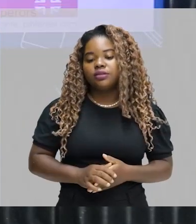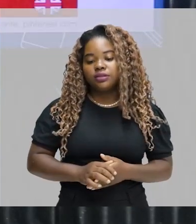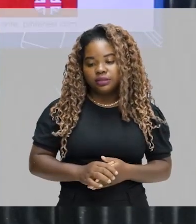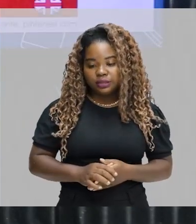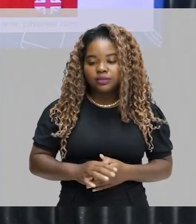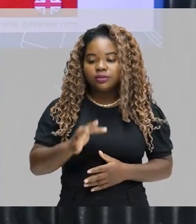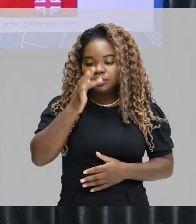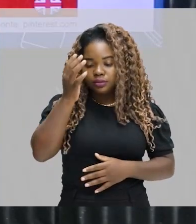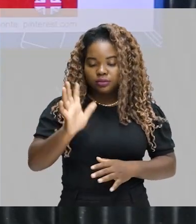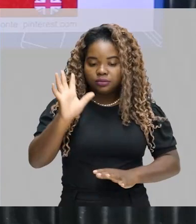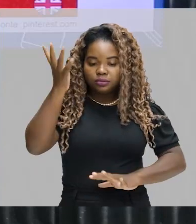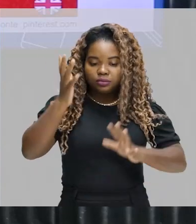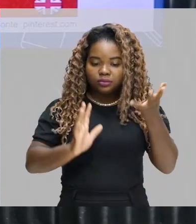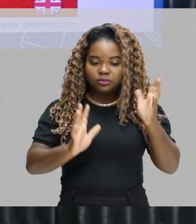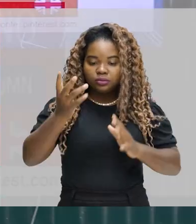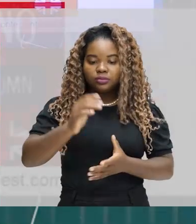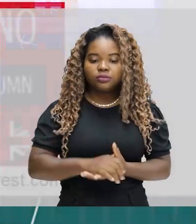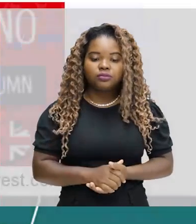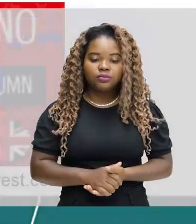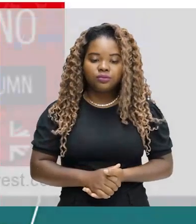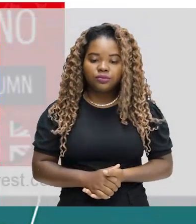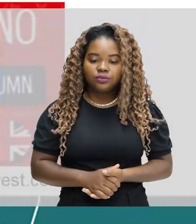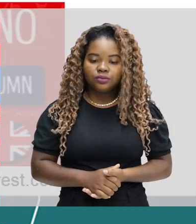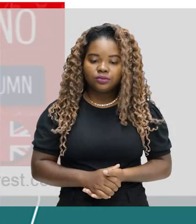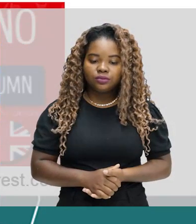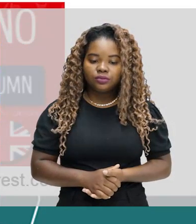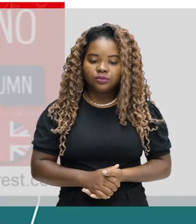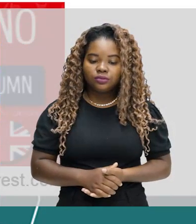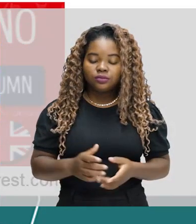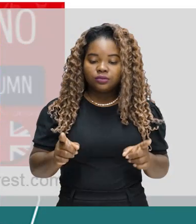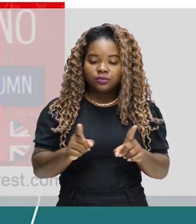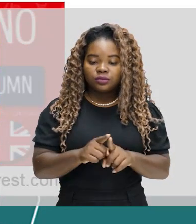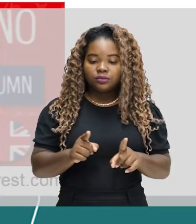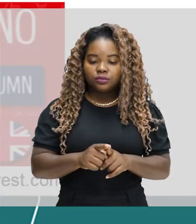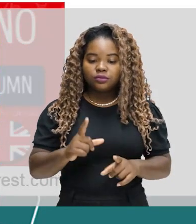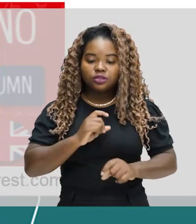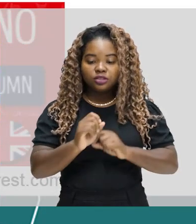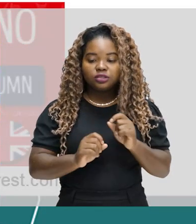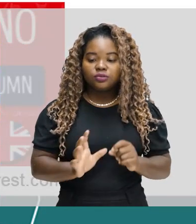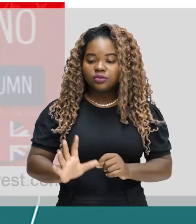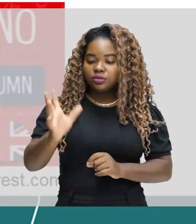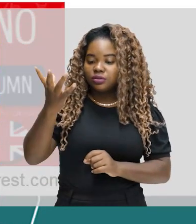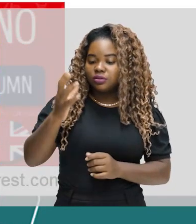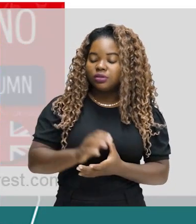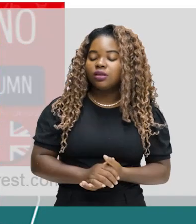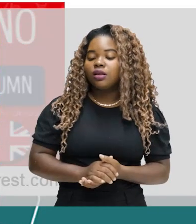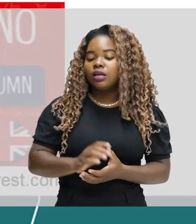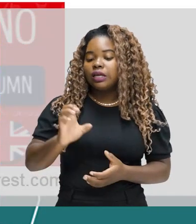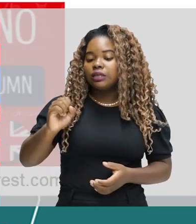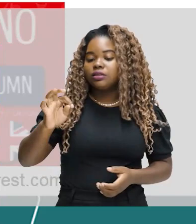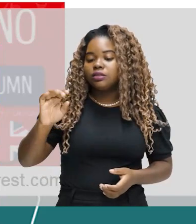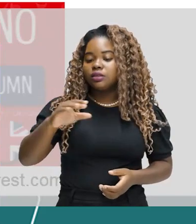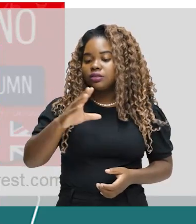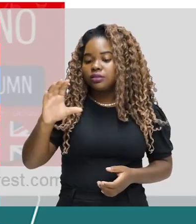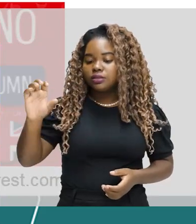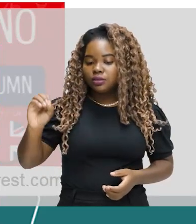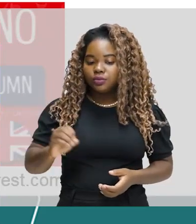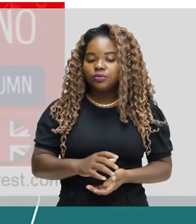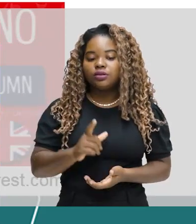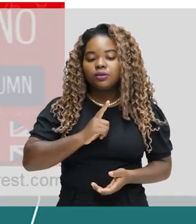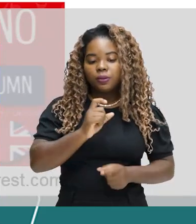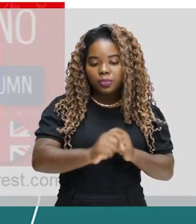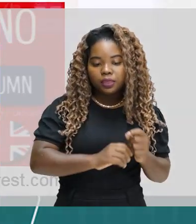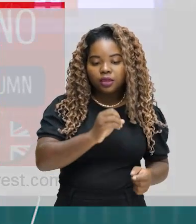da cultura ou da mitologia grego-romana. No caso das estações do ano, nós temos outono,